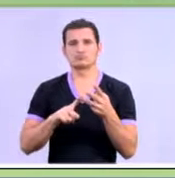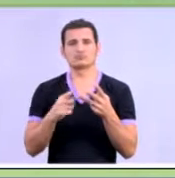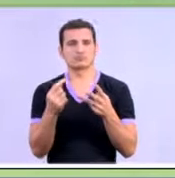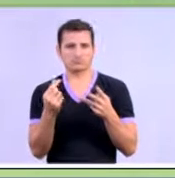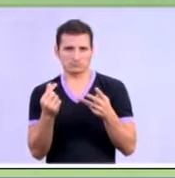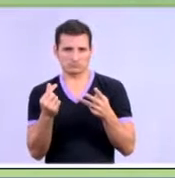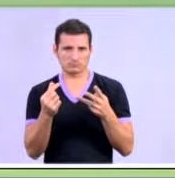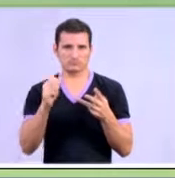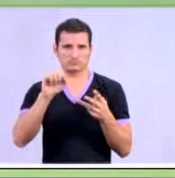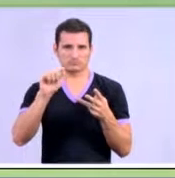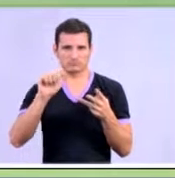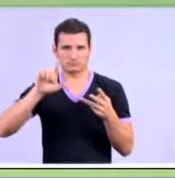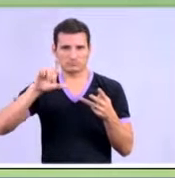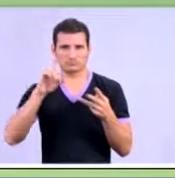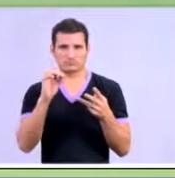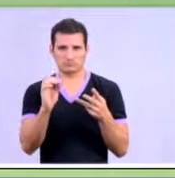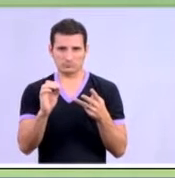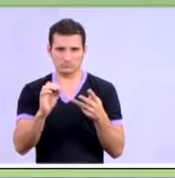Professor,